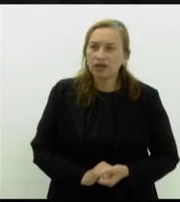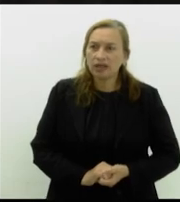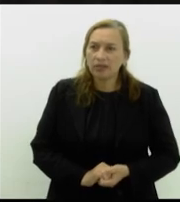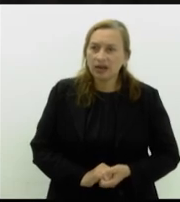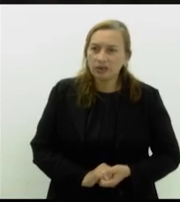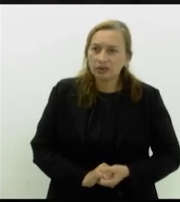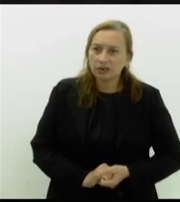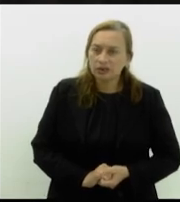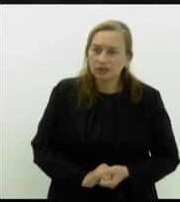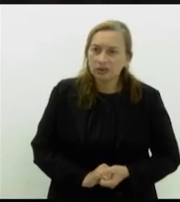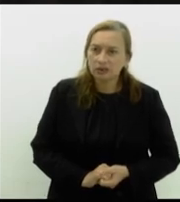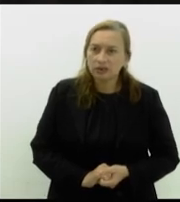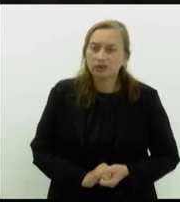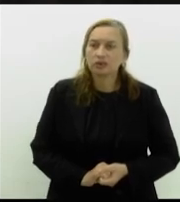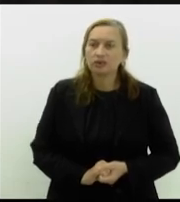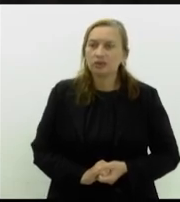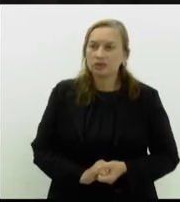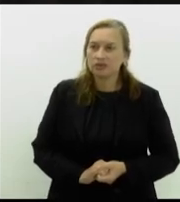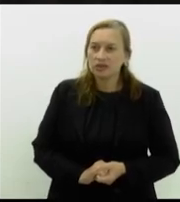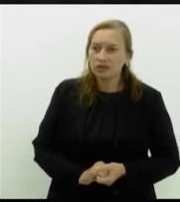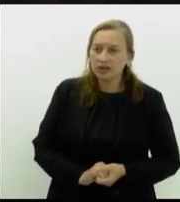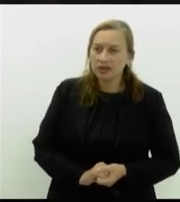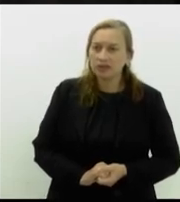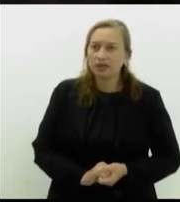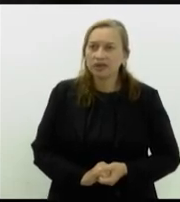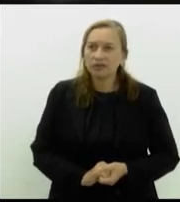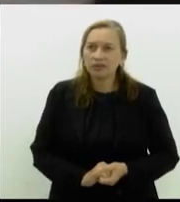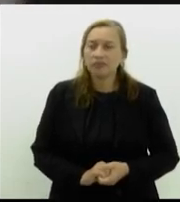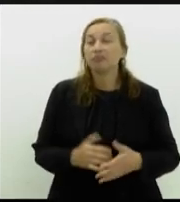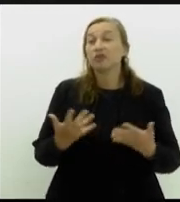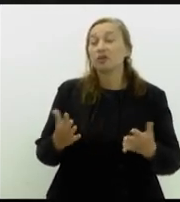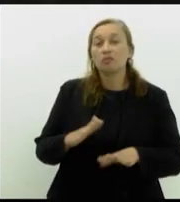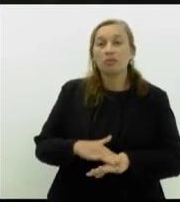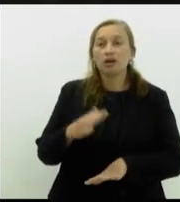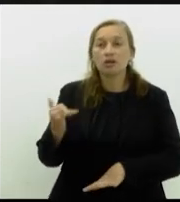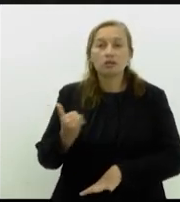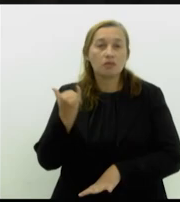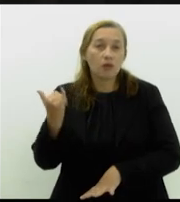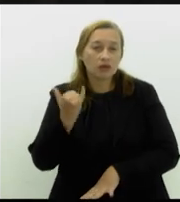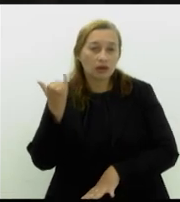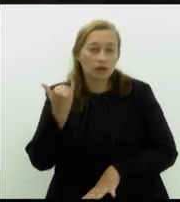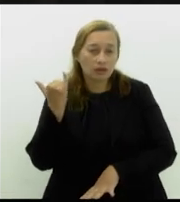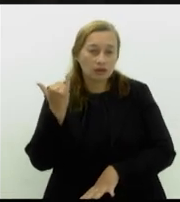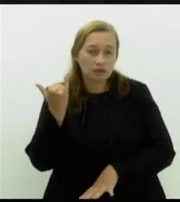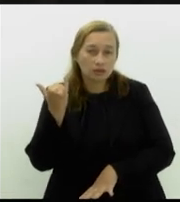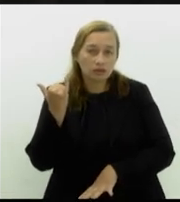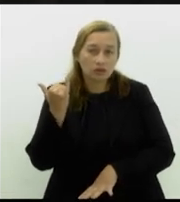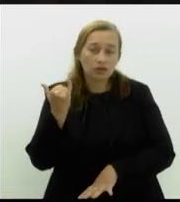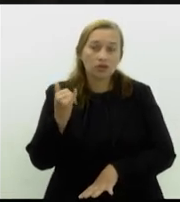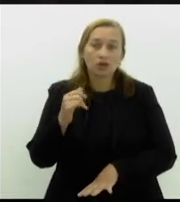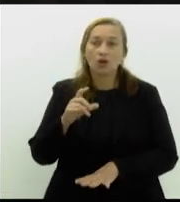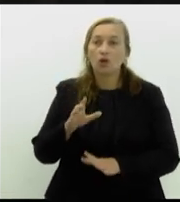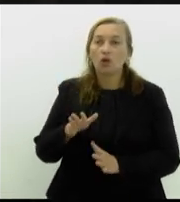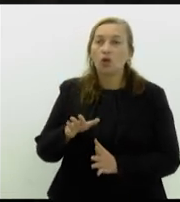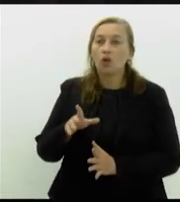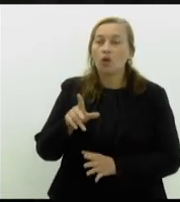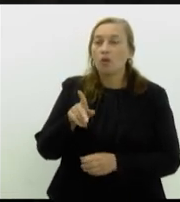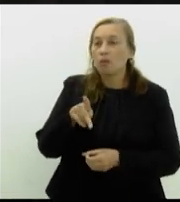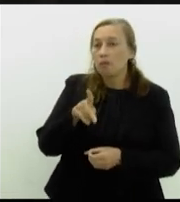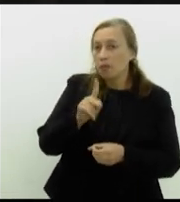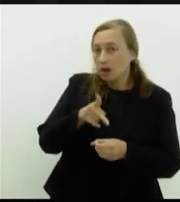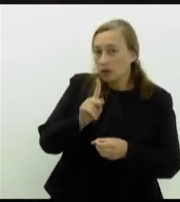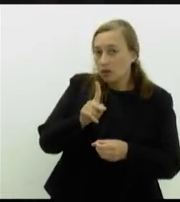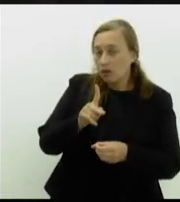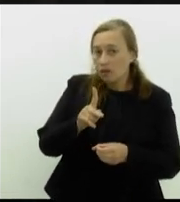fundos mais relevantes, que são aqueles derivados dos royalties e